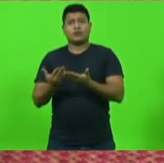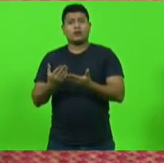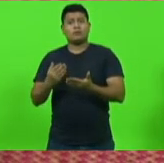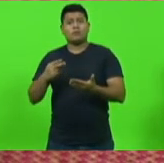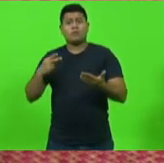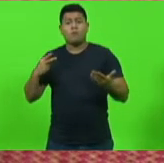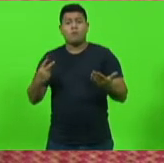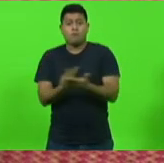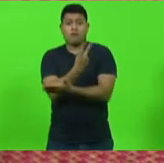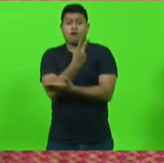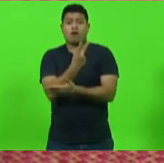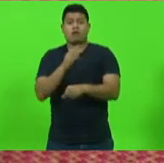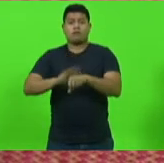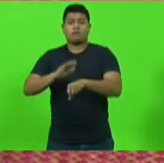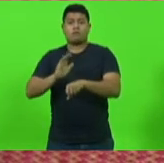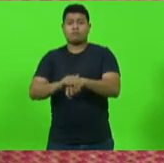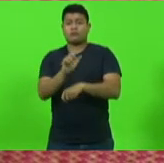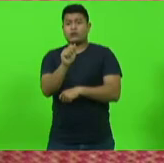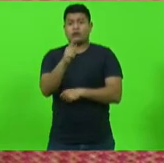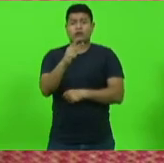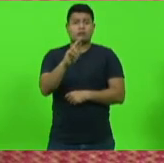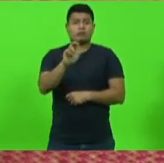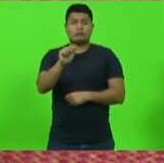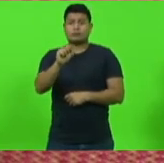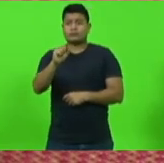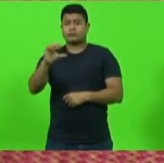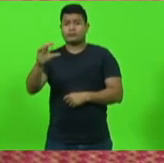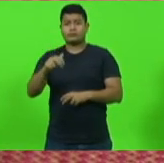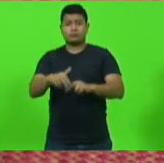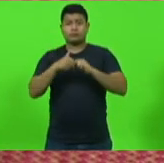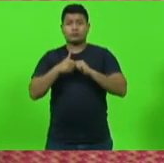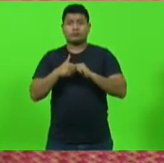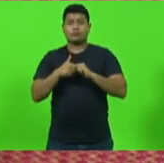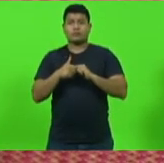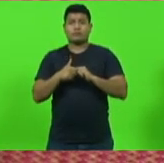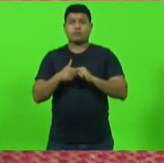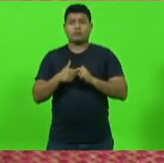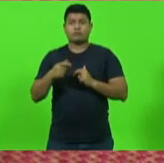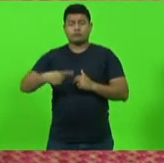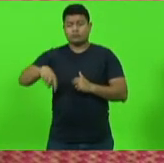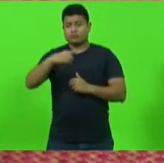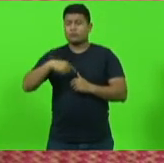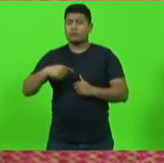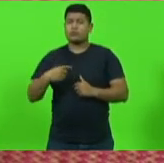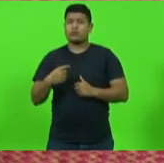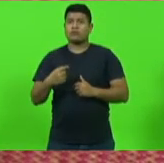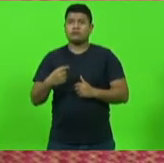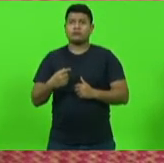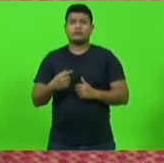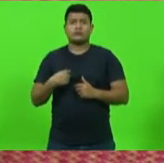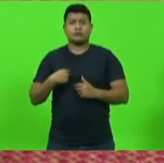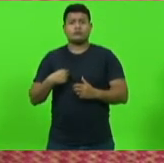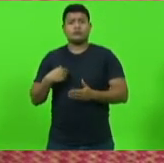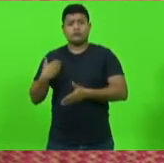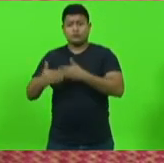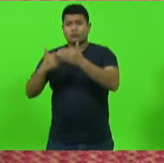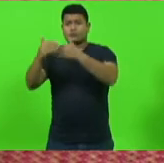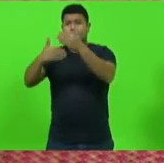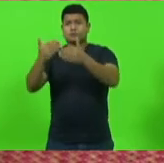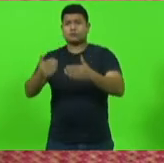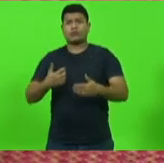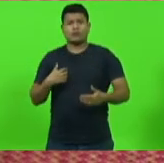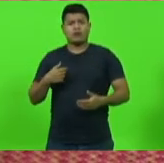intransigência da APRASC. Por isso, vamos atrás de plano de carreira, a luta